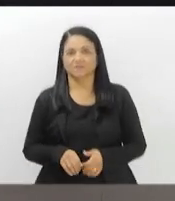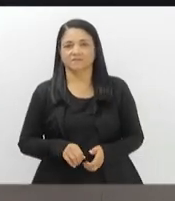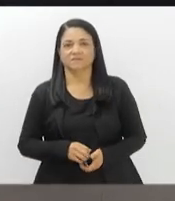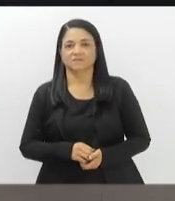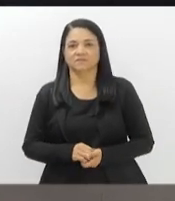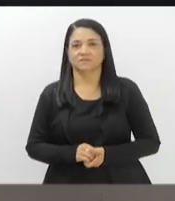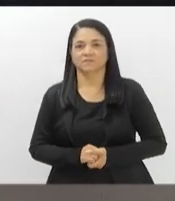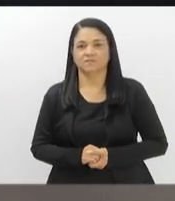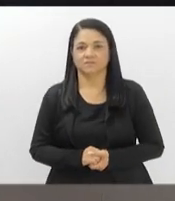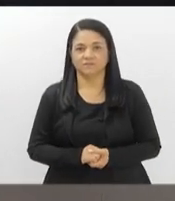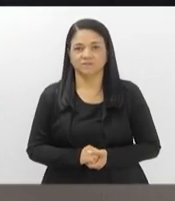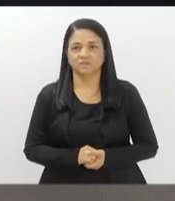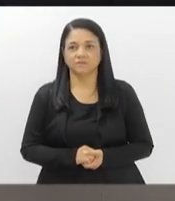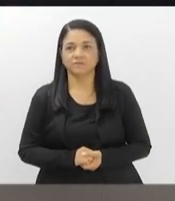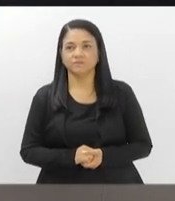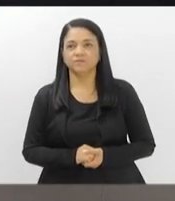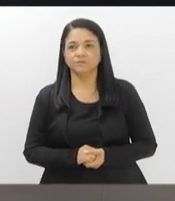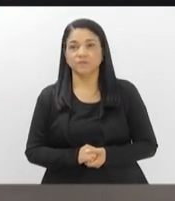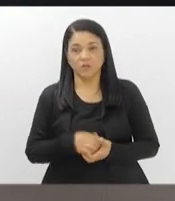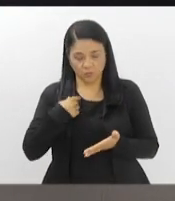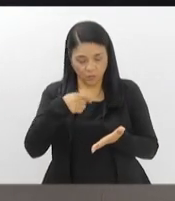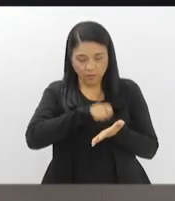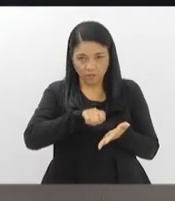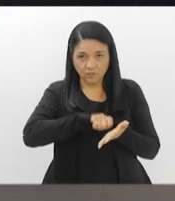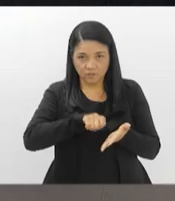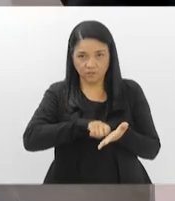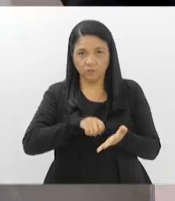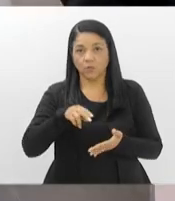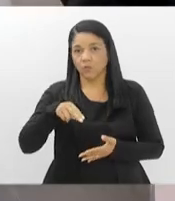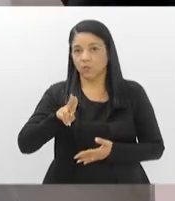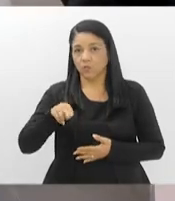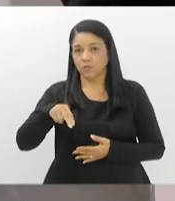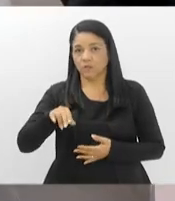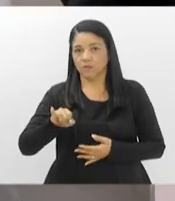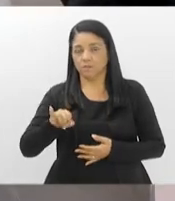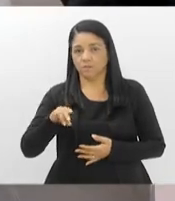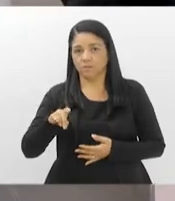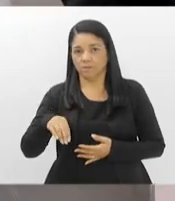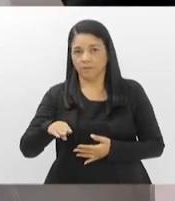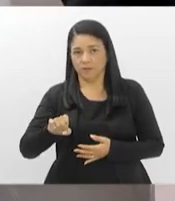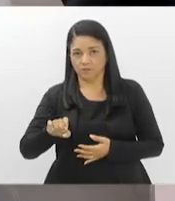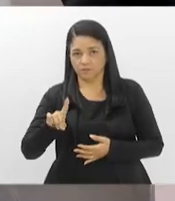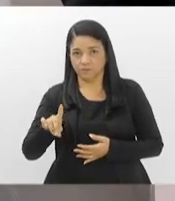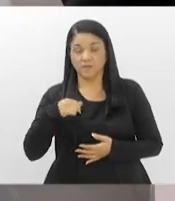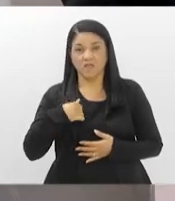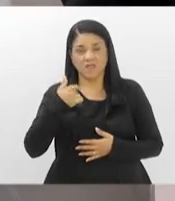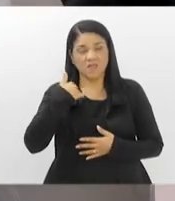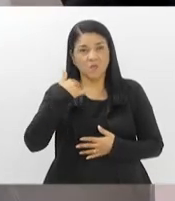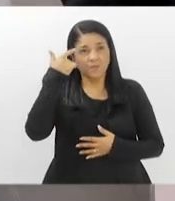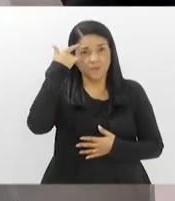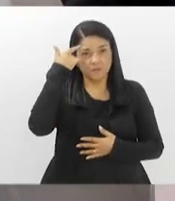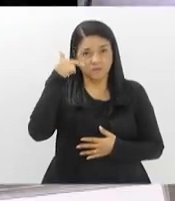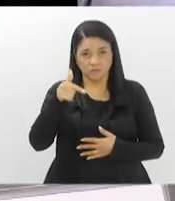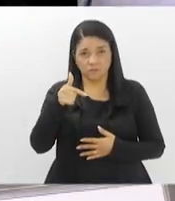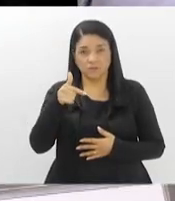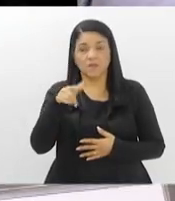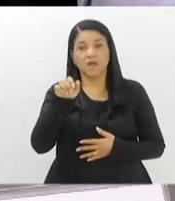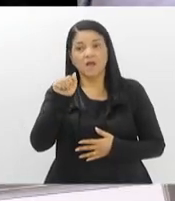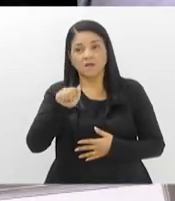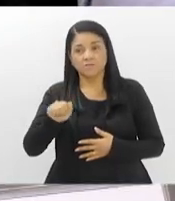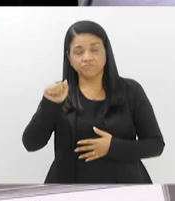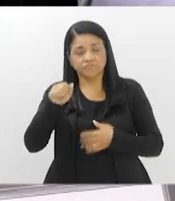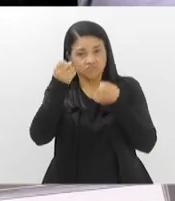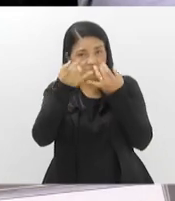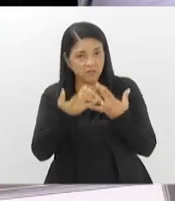regionais eu não já Tô anotando aqui a unimédica pode esclarecer como é que funciona